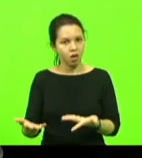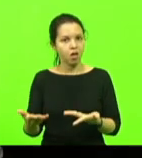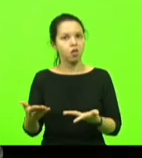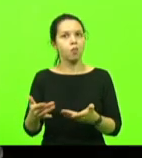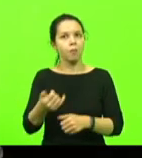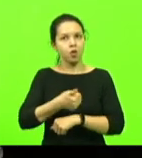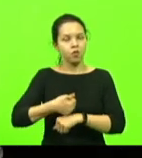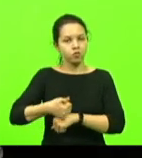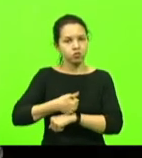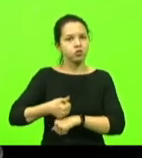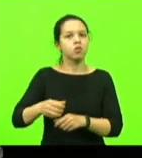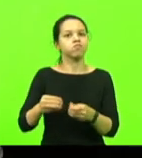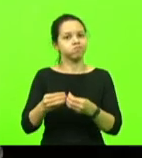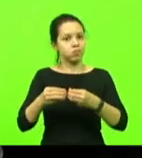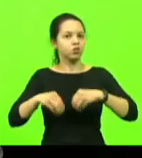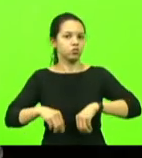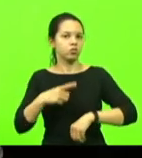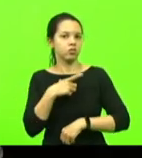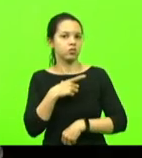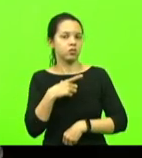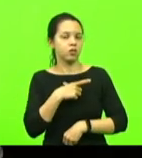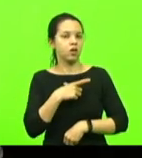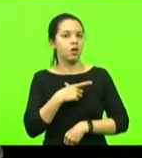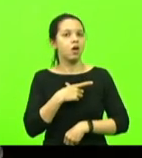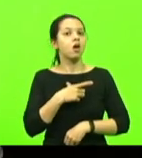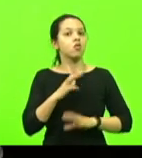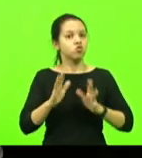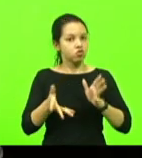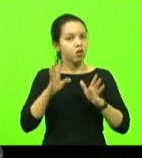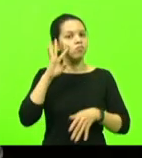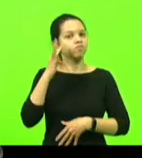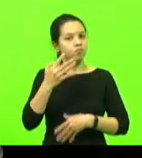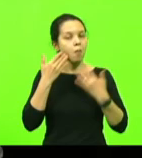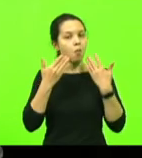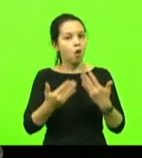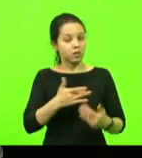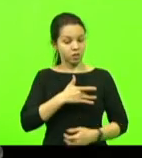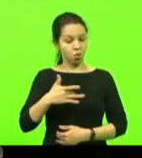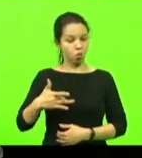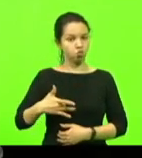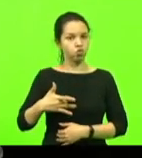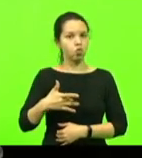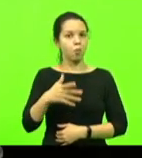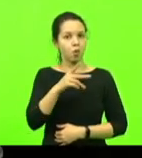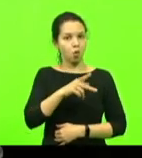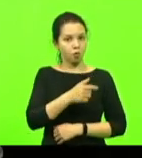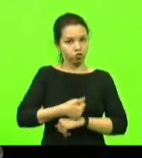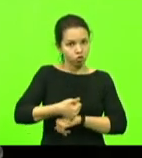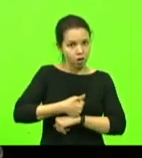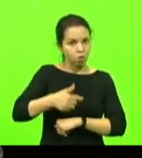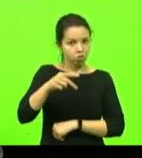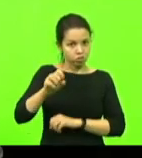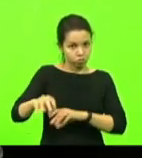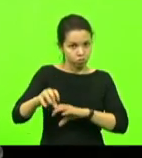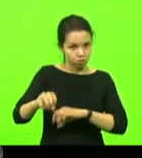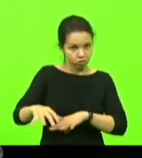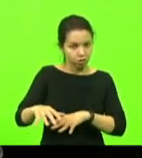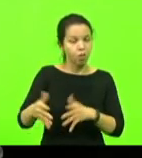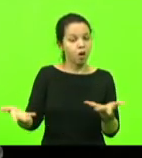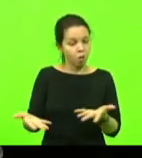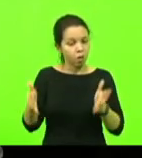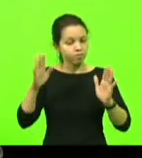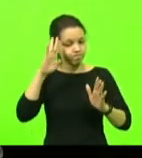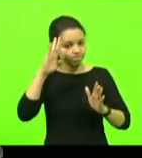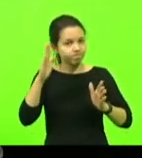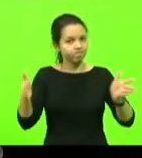resultados apresentados mostraram que a saúde dos profissionais de educação, especialmente nesse momento de pandemia, depende de um conjunto